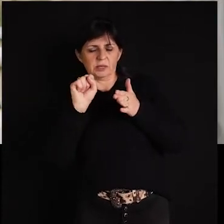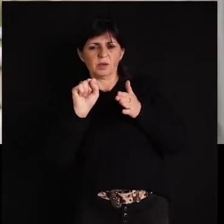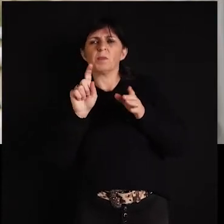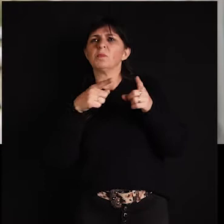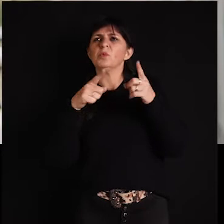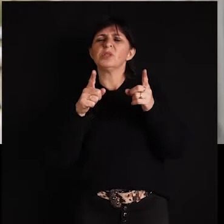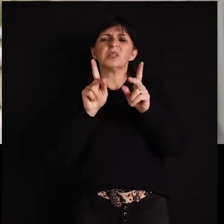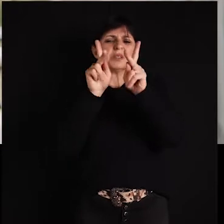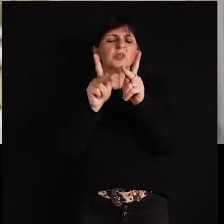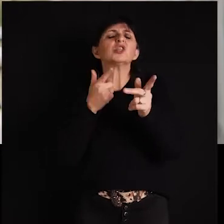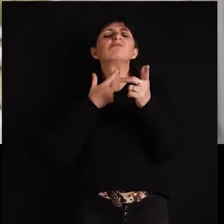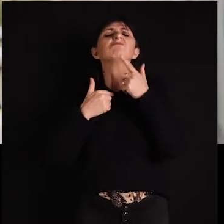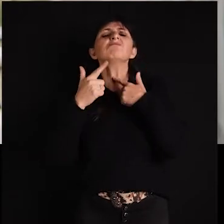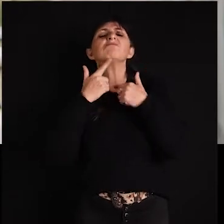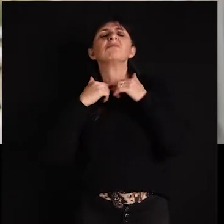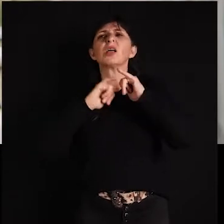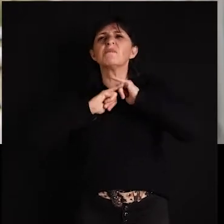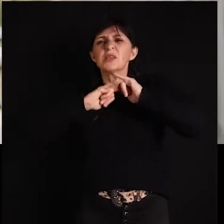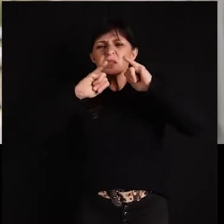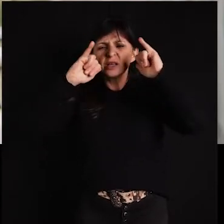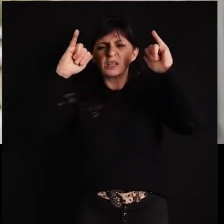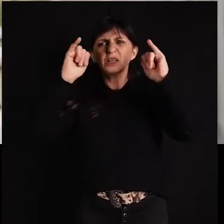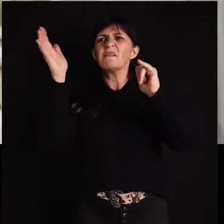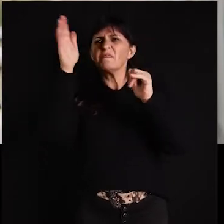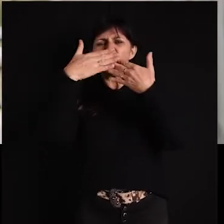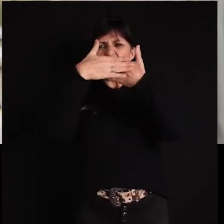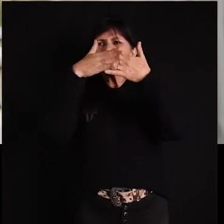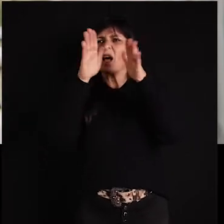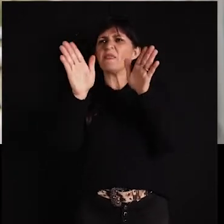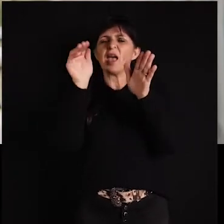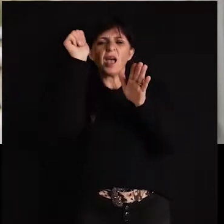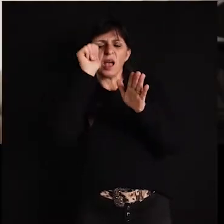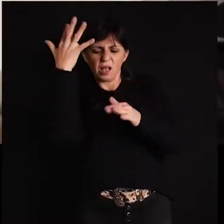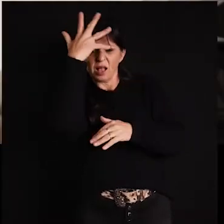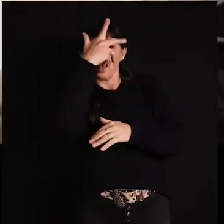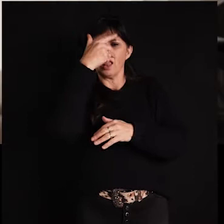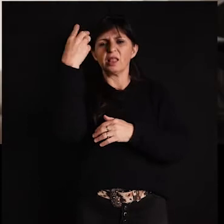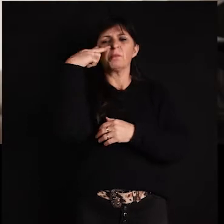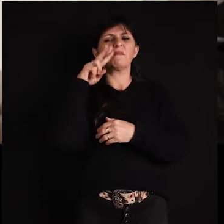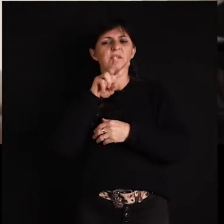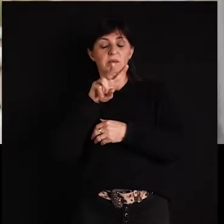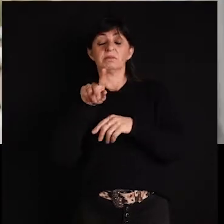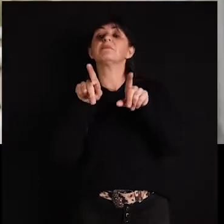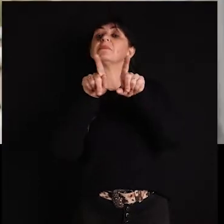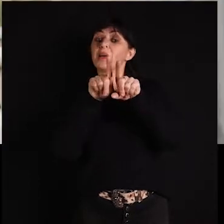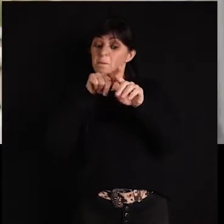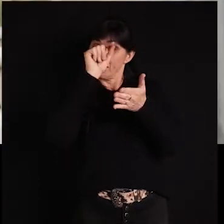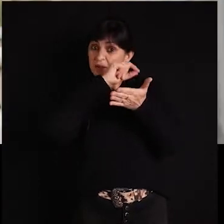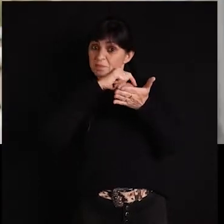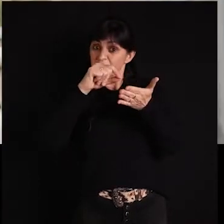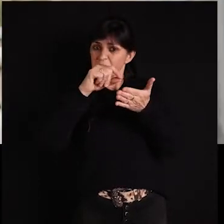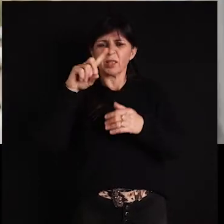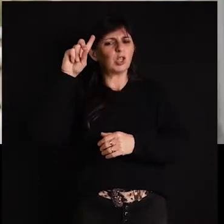Anunciação. Sai na janela, prenda linda para ver. Essa aí também é composição minha. Dia a Dia de